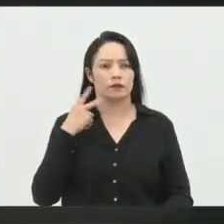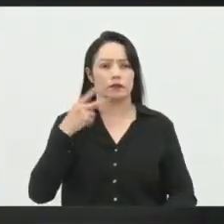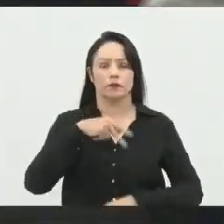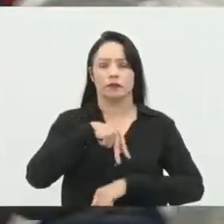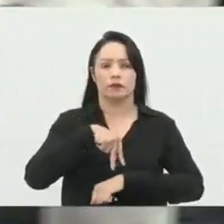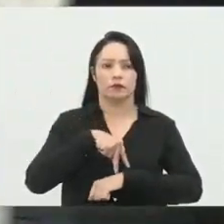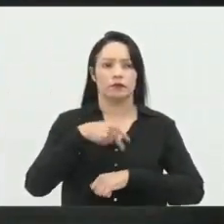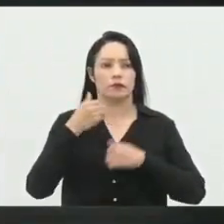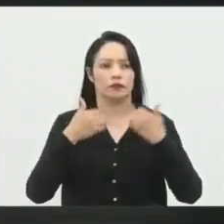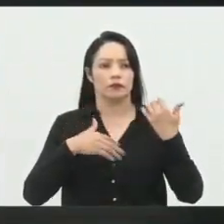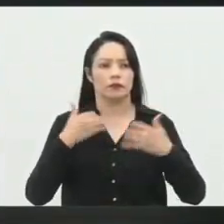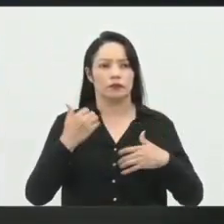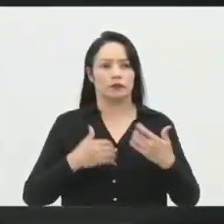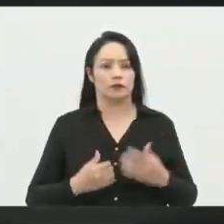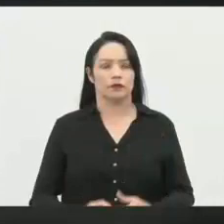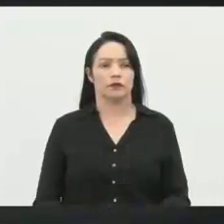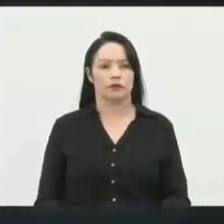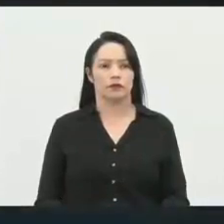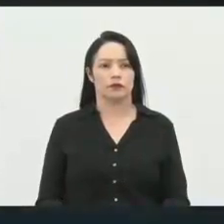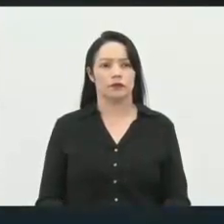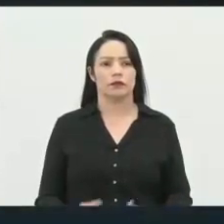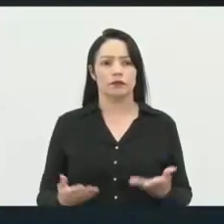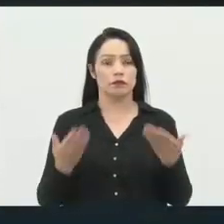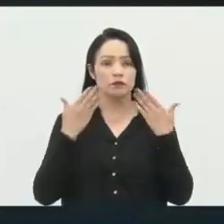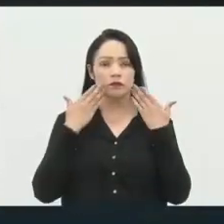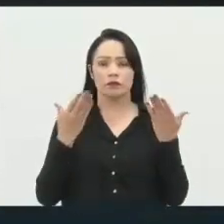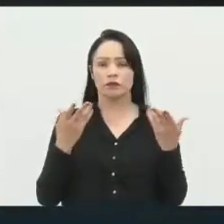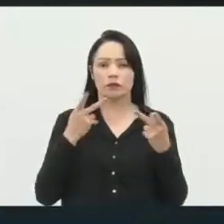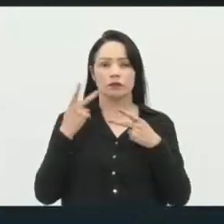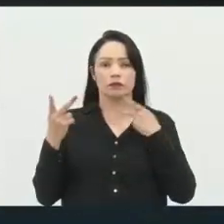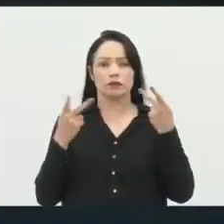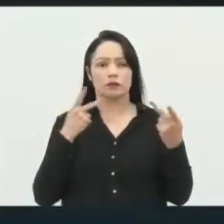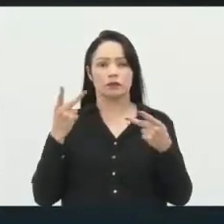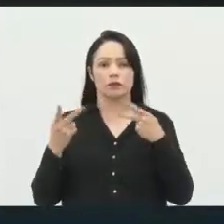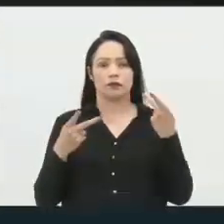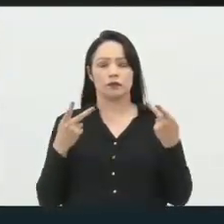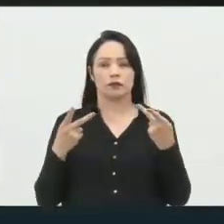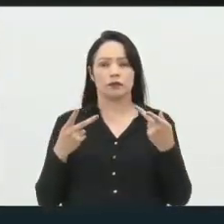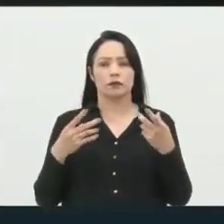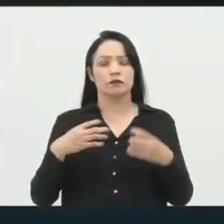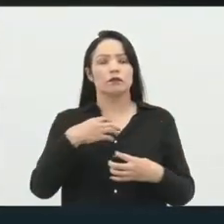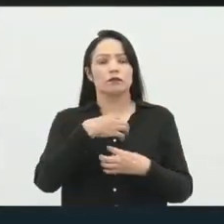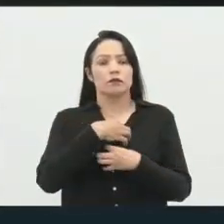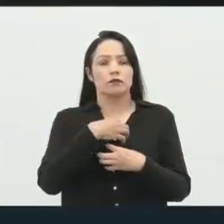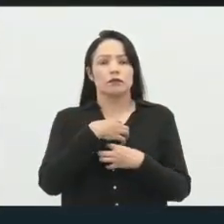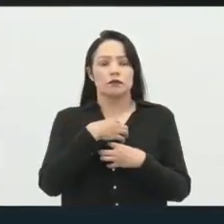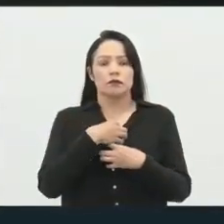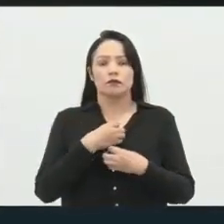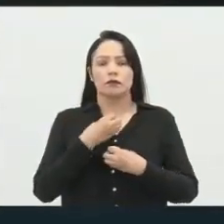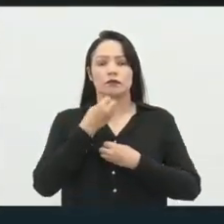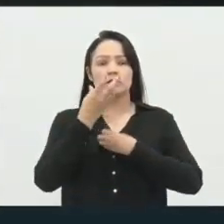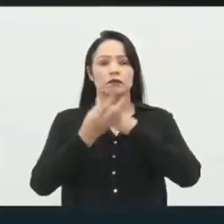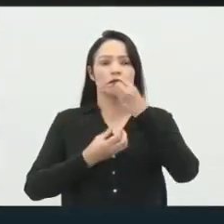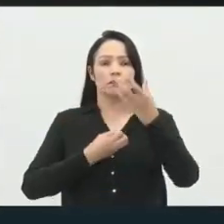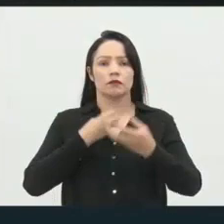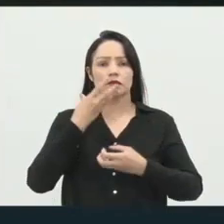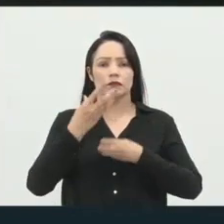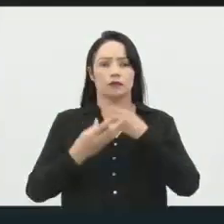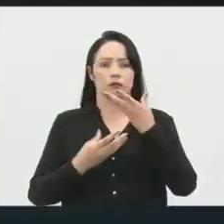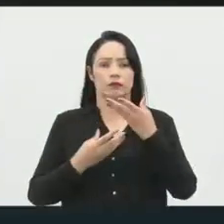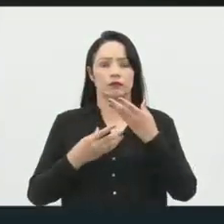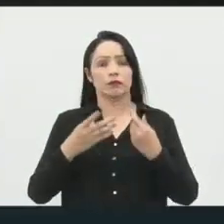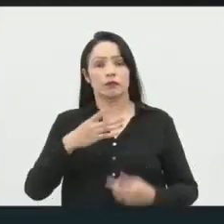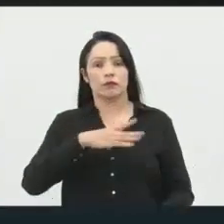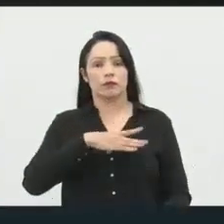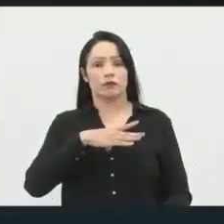nessa Tribuna para se expor e falar tudo que sentia dessa dessa cidade dos